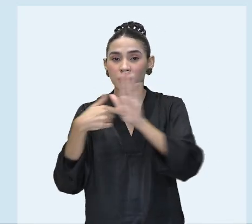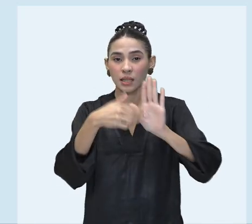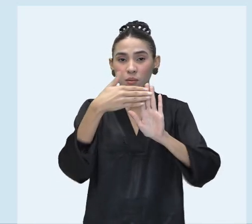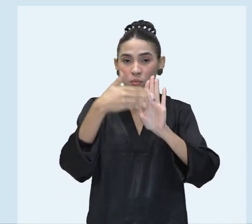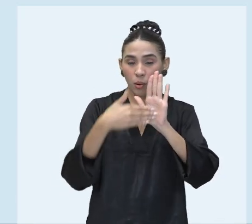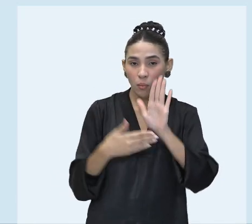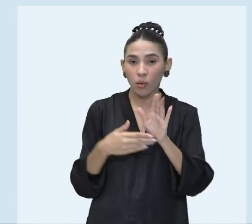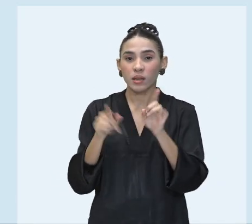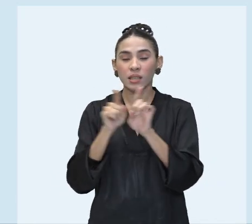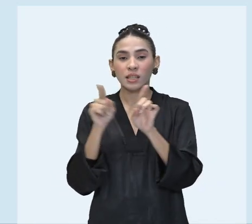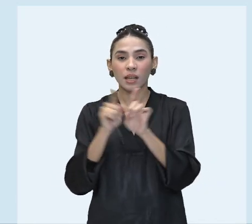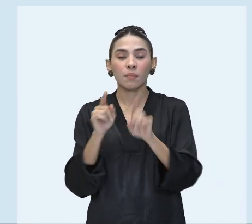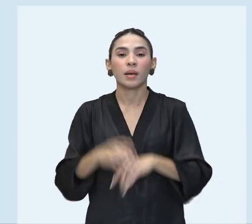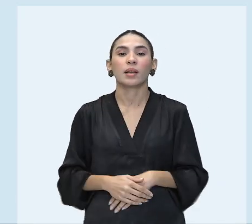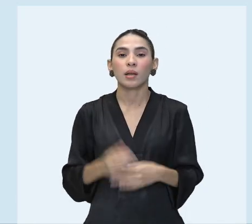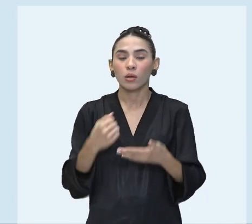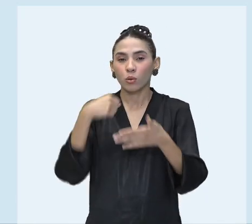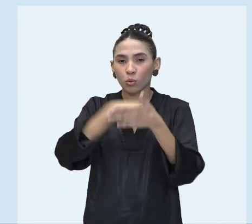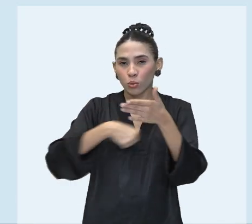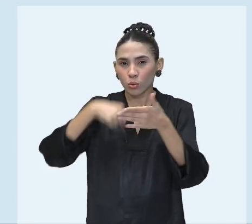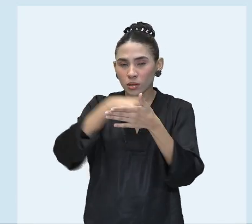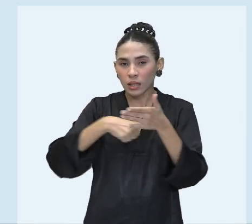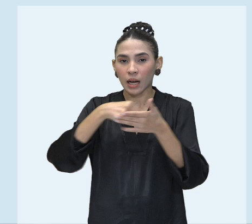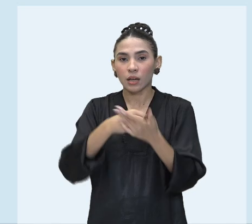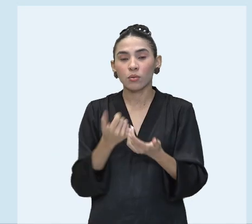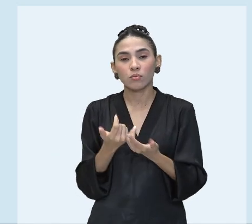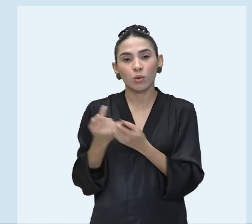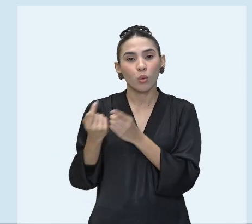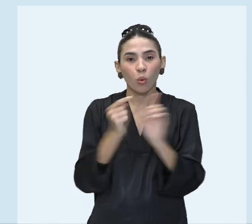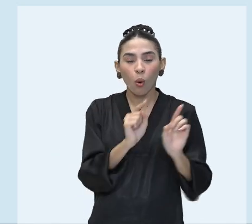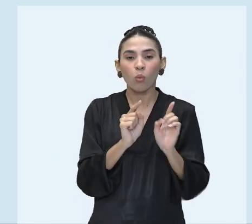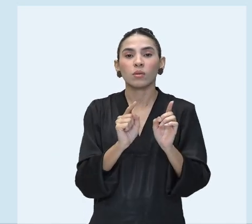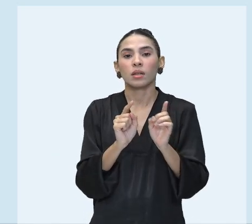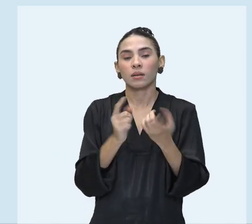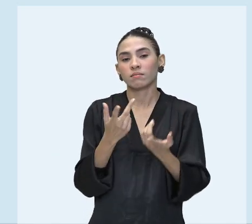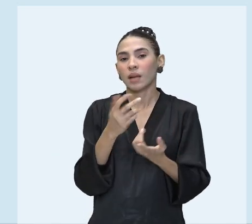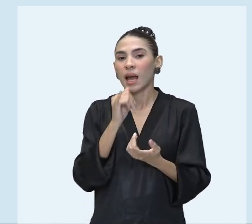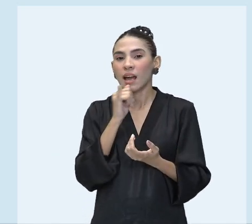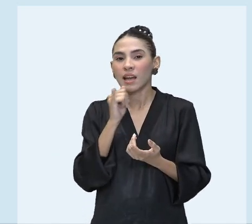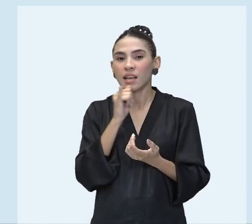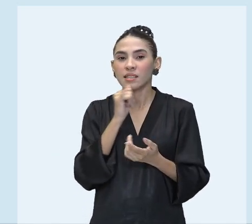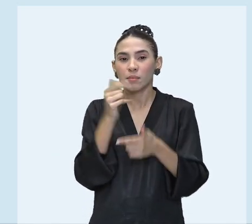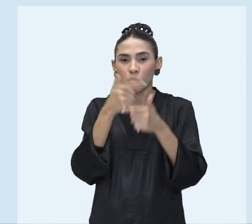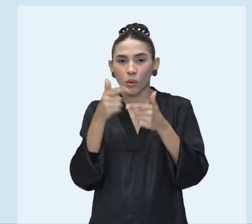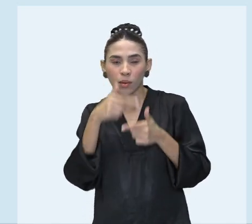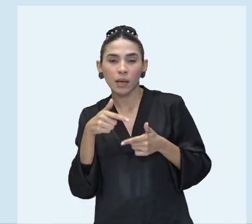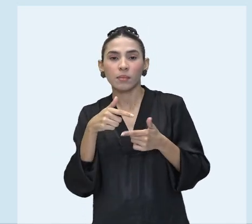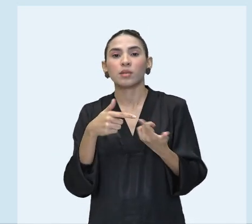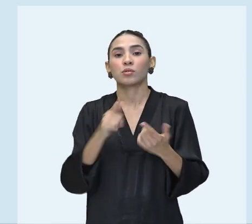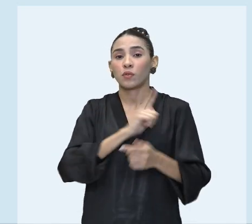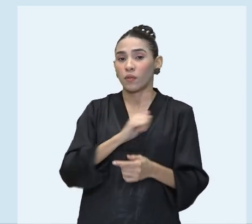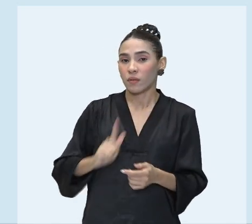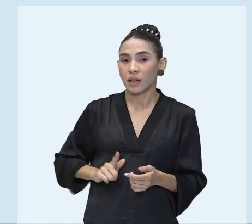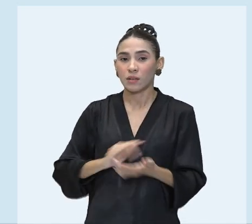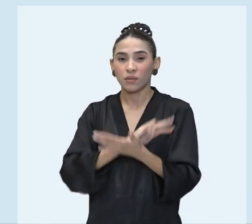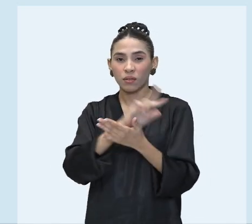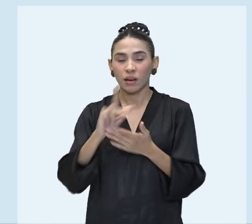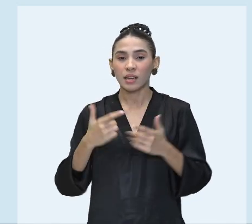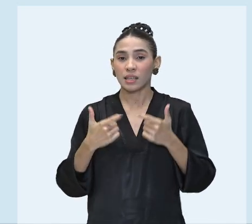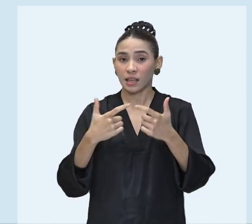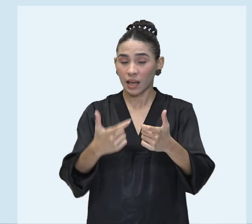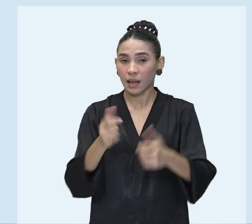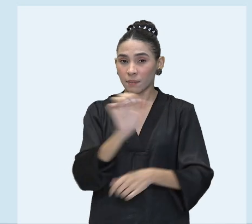e enfrentaram as forças legalistas do governo em diversos confrontos. Então, nosso mapinha aí que vocês